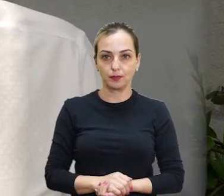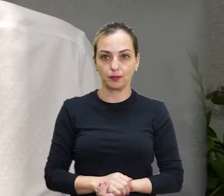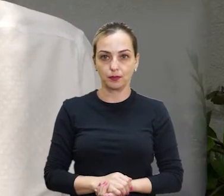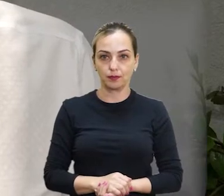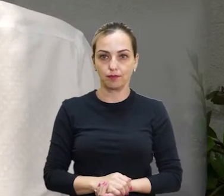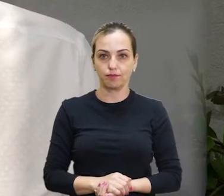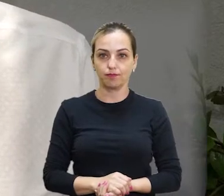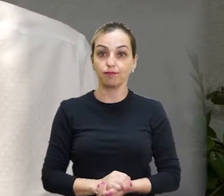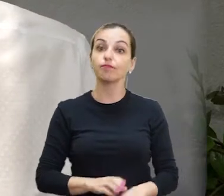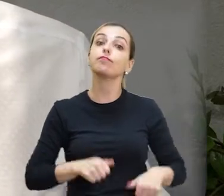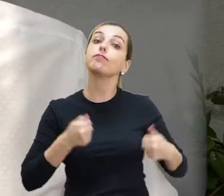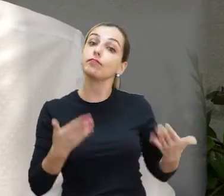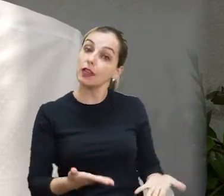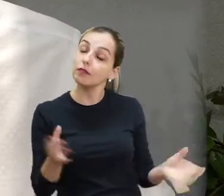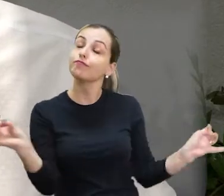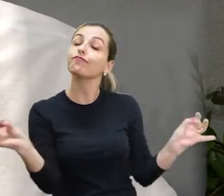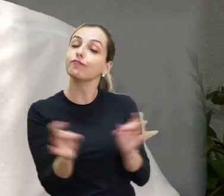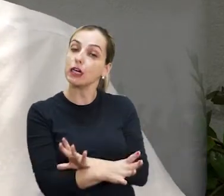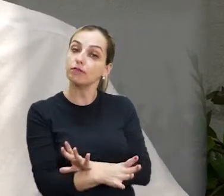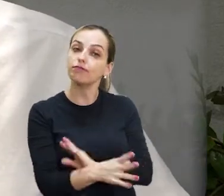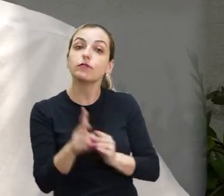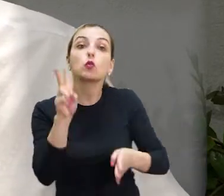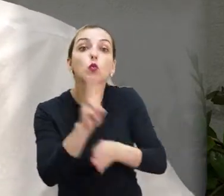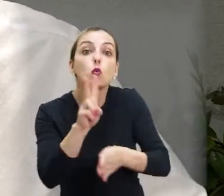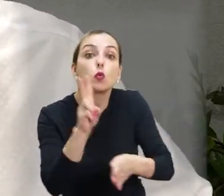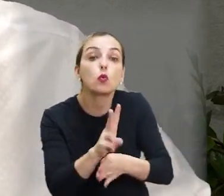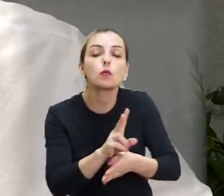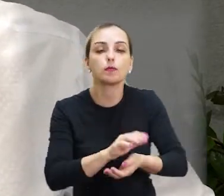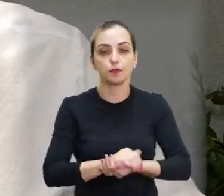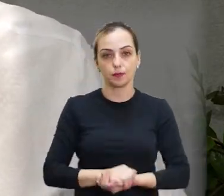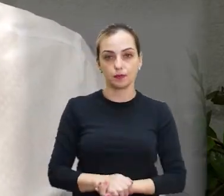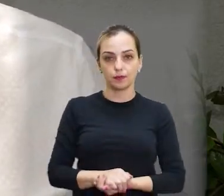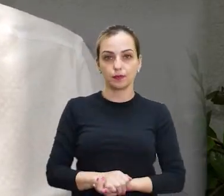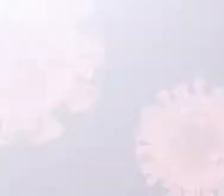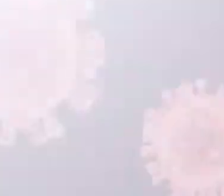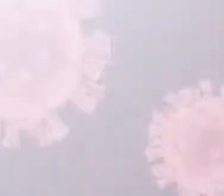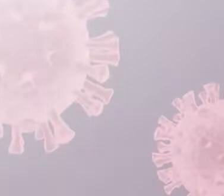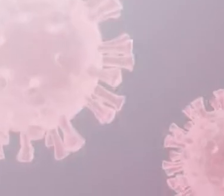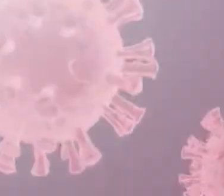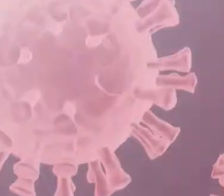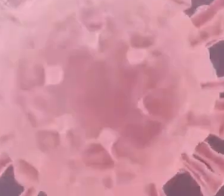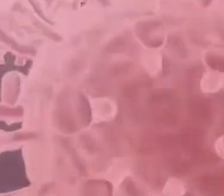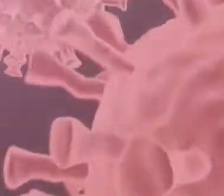este drama da humanidade. É isso. Cuide-se!